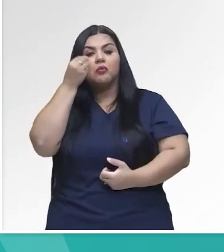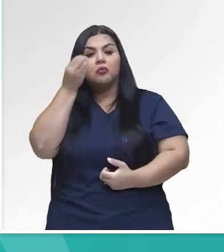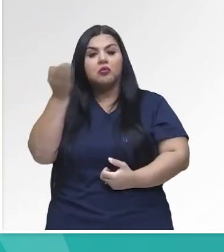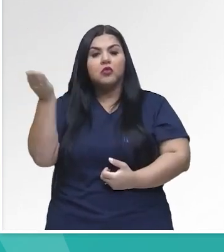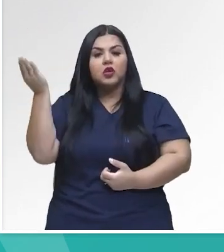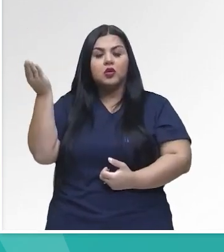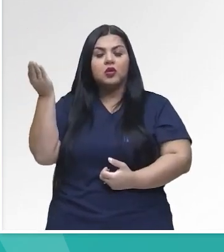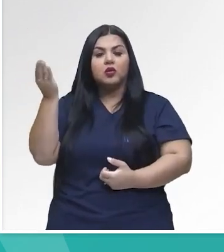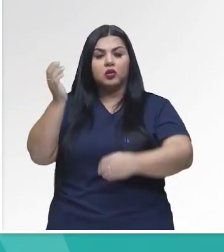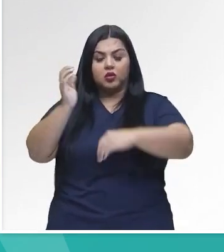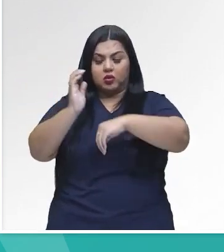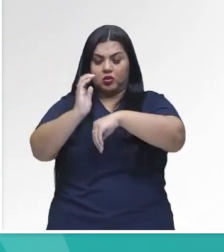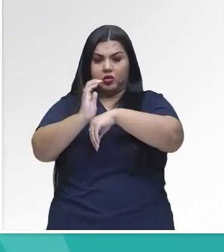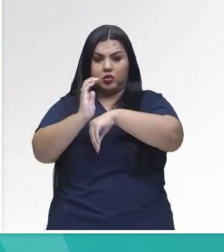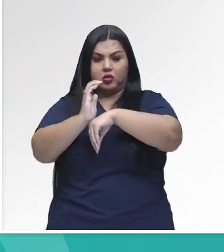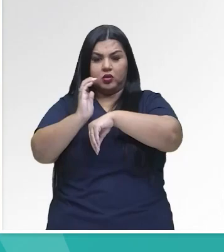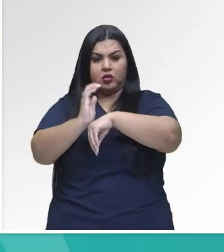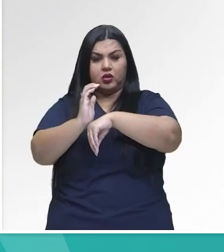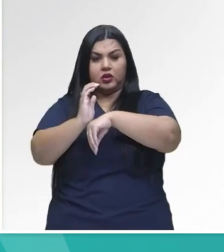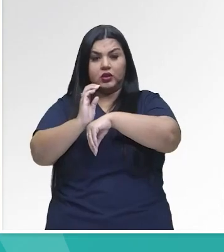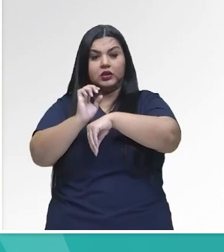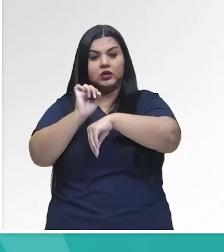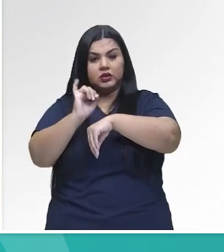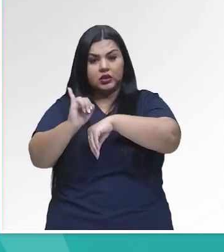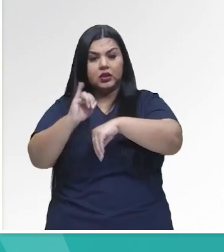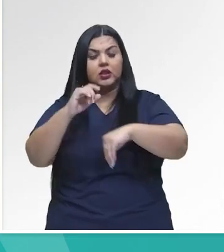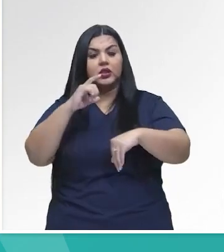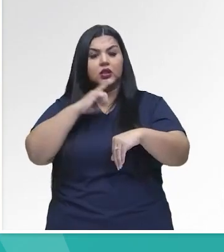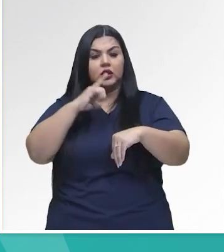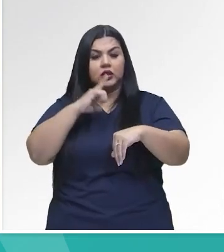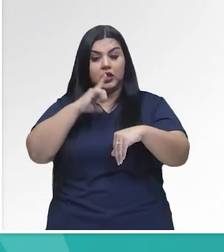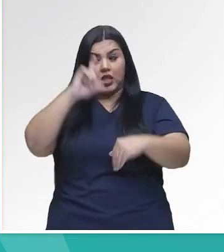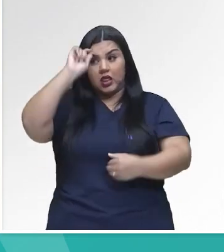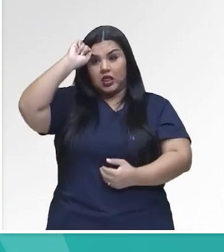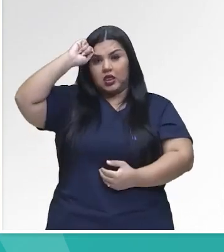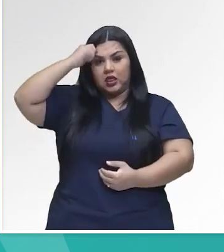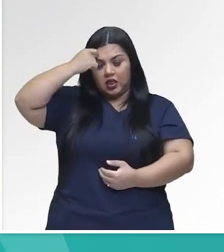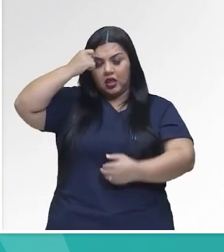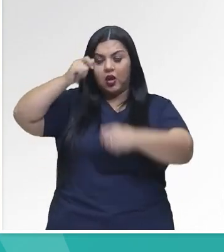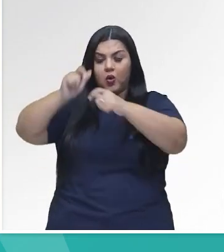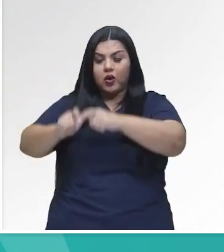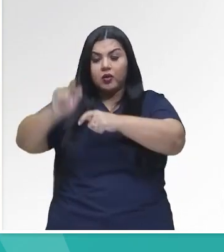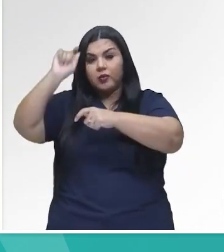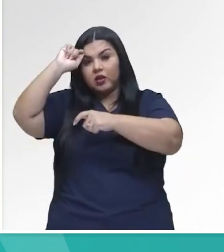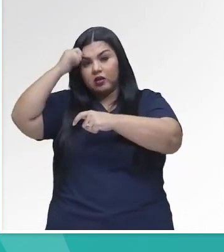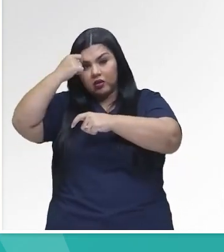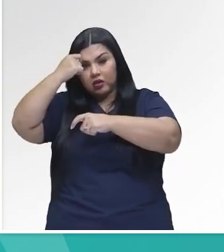um bispo, quando ele está numa casa negra, na casa preta,